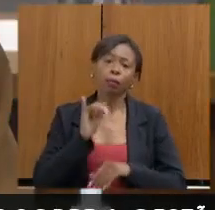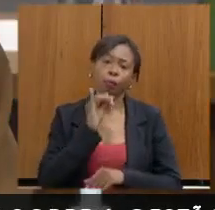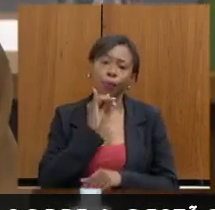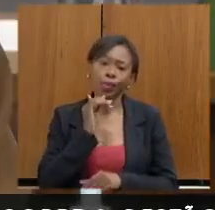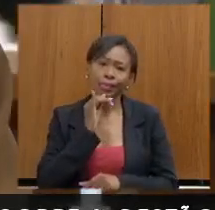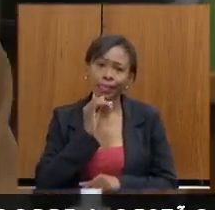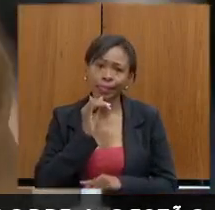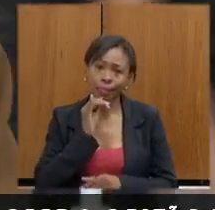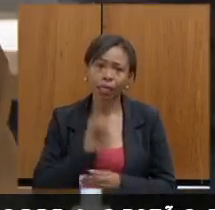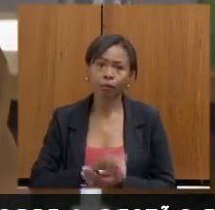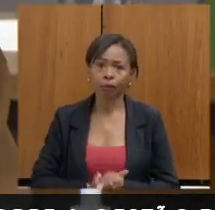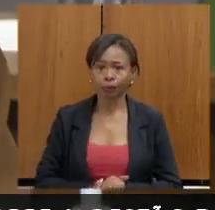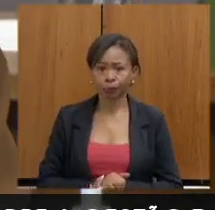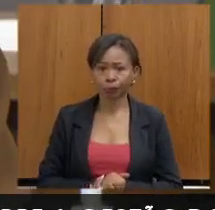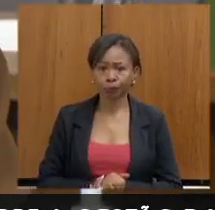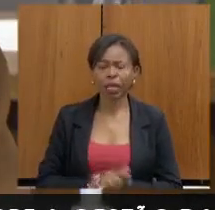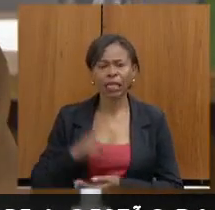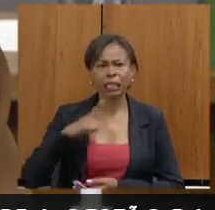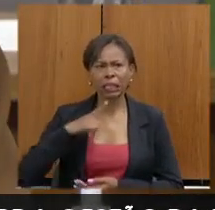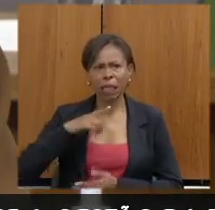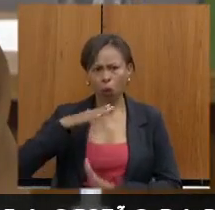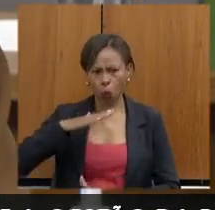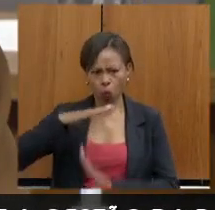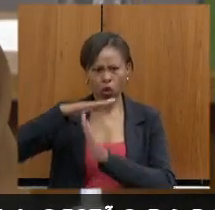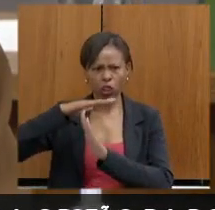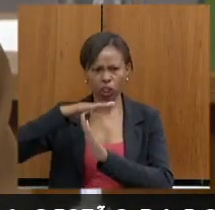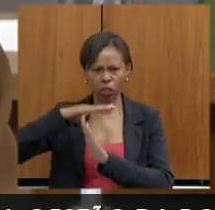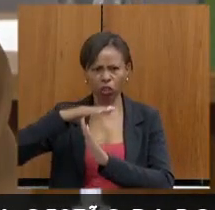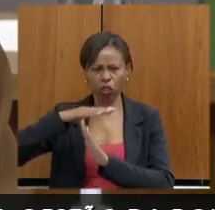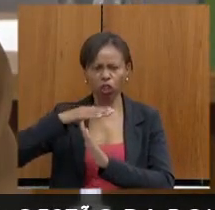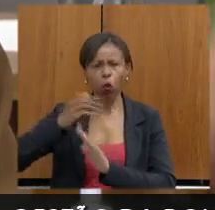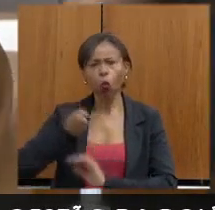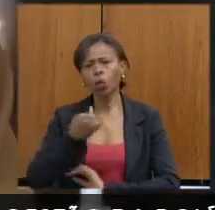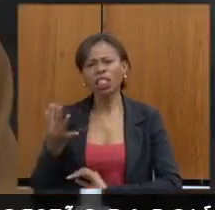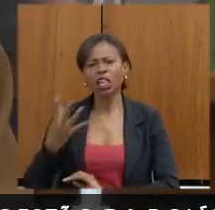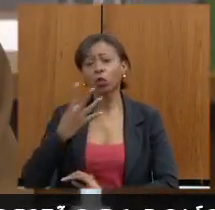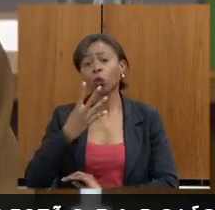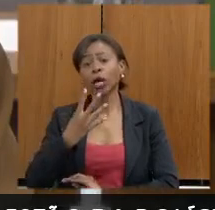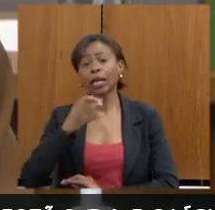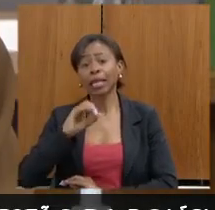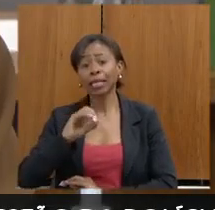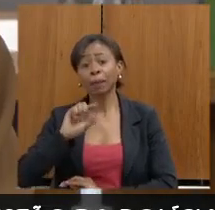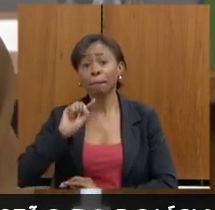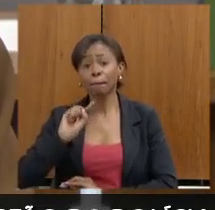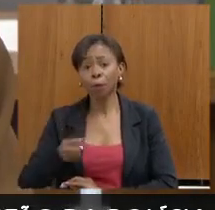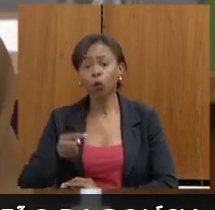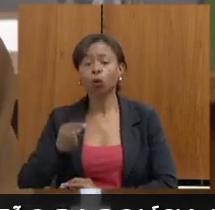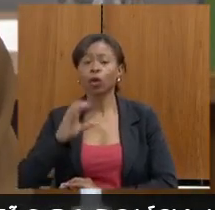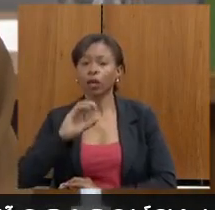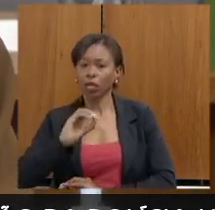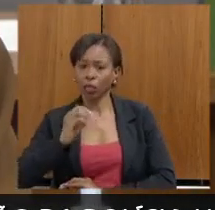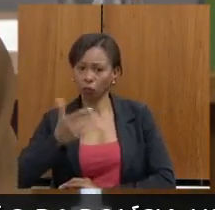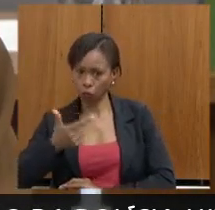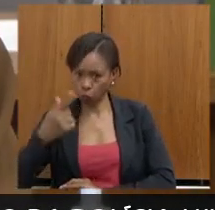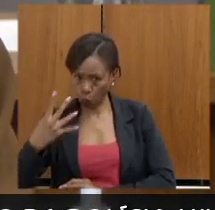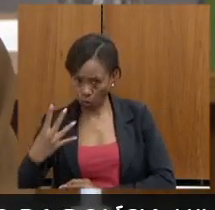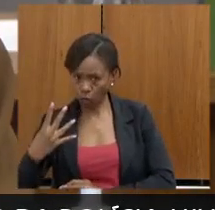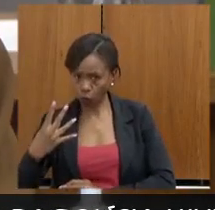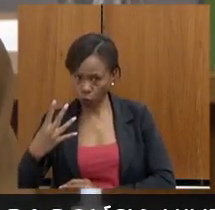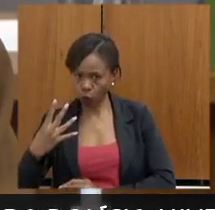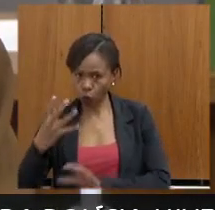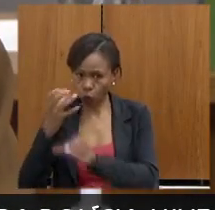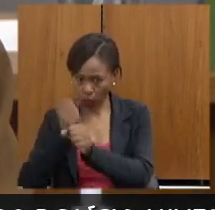o Claro eu tenho teto aí que os 40024 policiais eu pego aí a